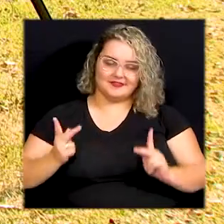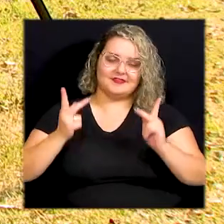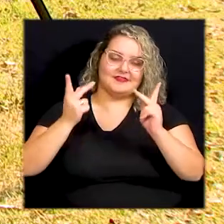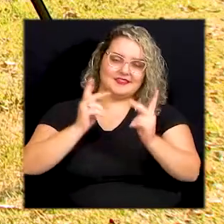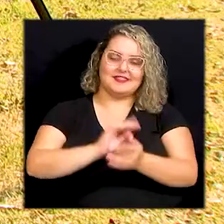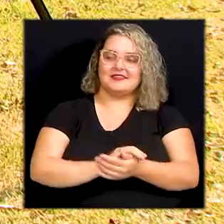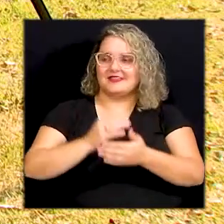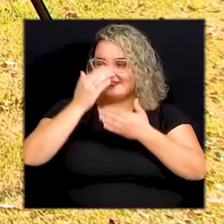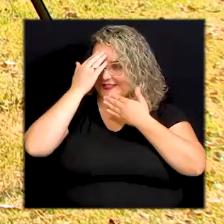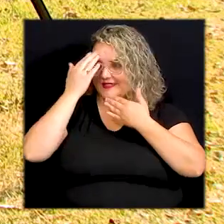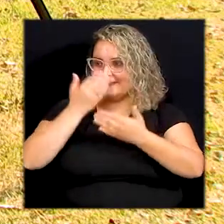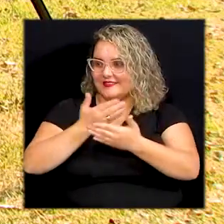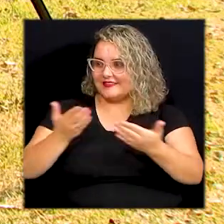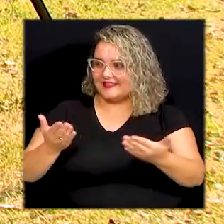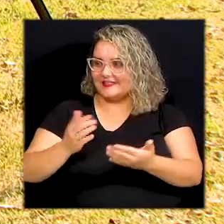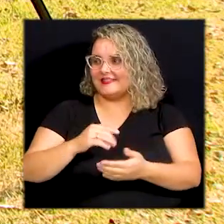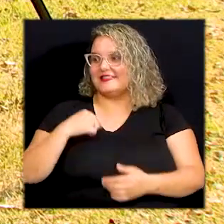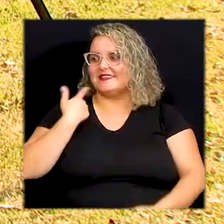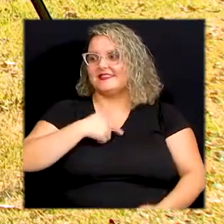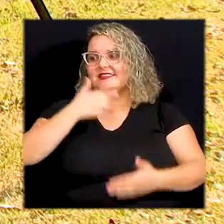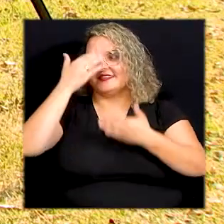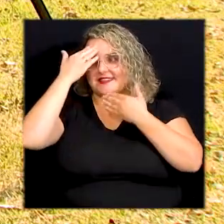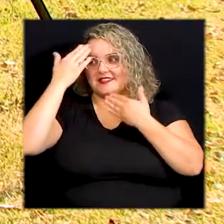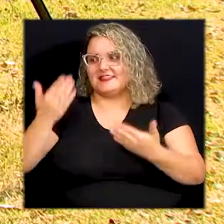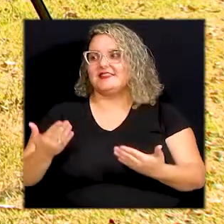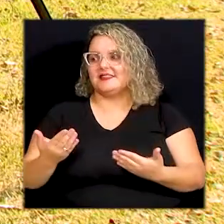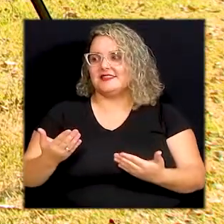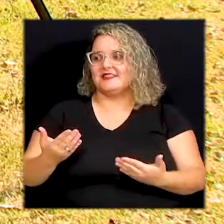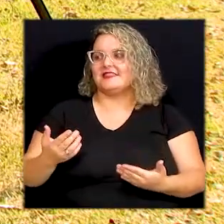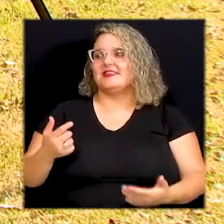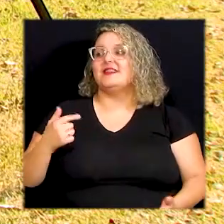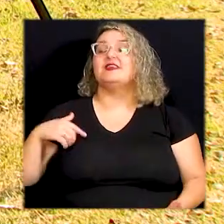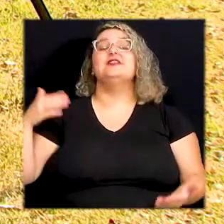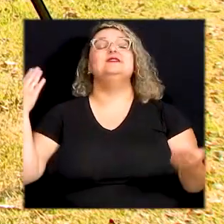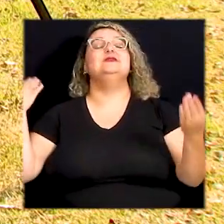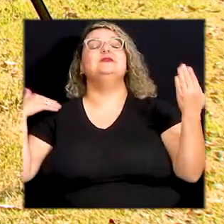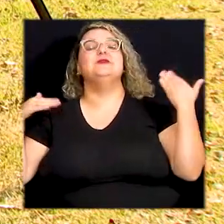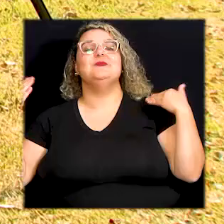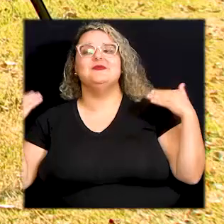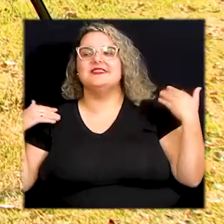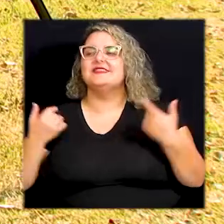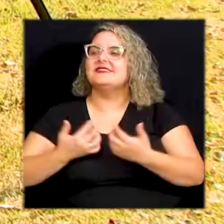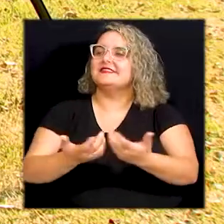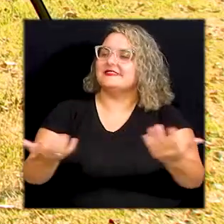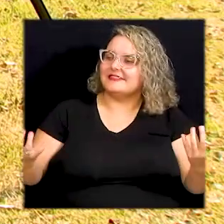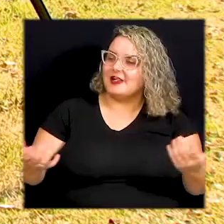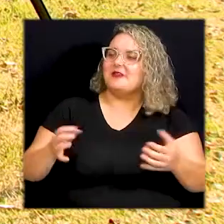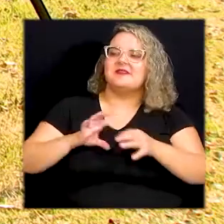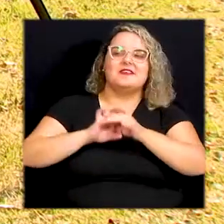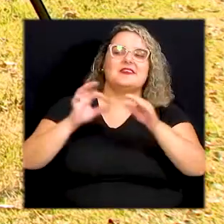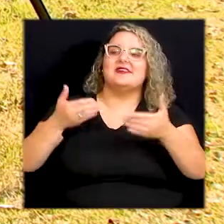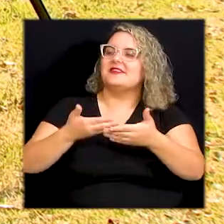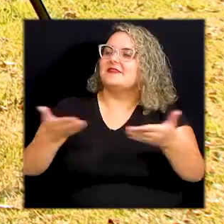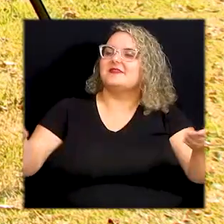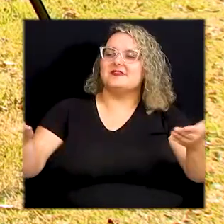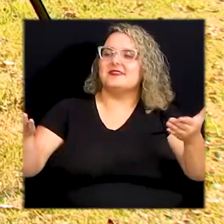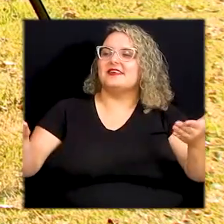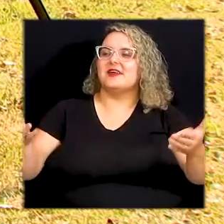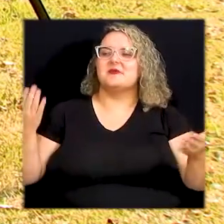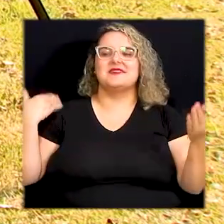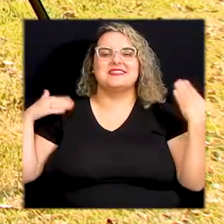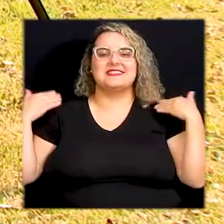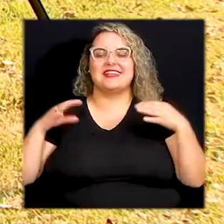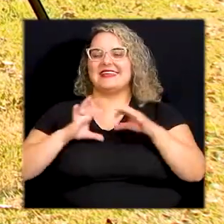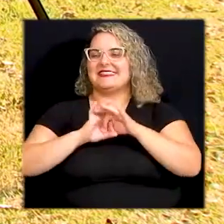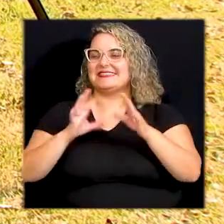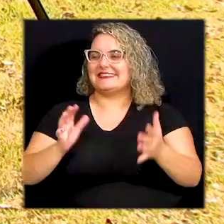vencendo. Muito obrigada a vocês, tá? A gente que agradece. Agora, se me dá licença, eu vou por aí explorar a propriedade. Pode